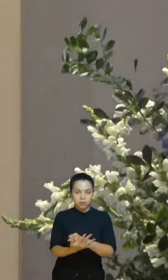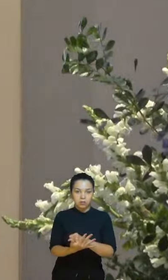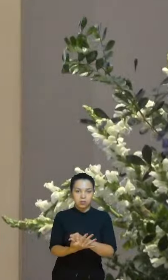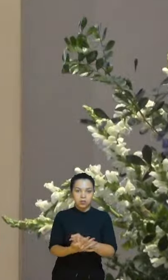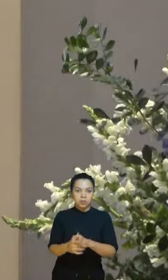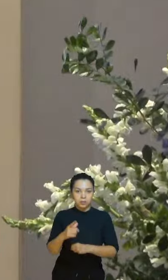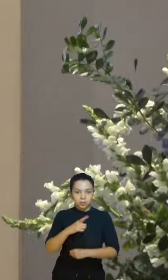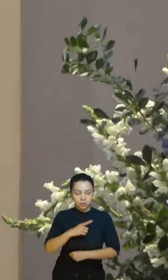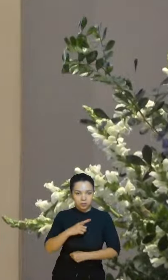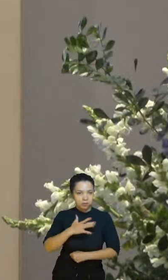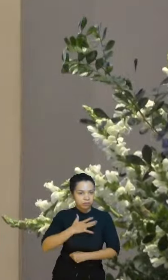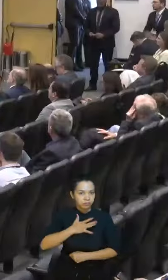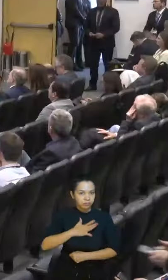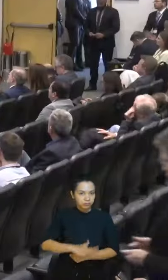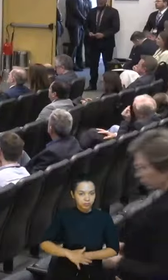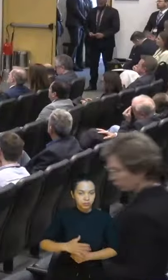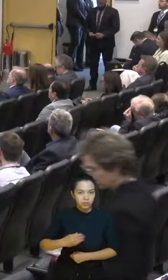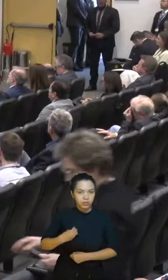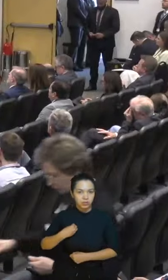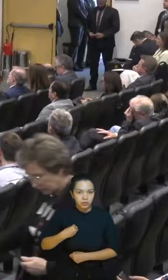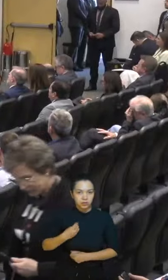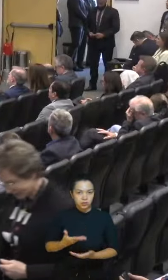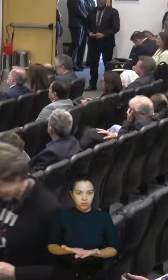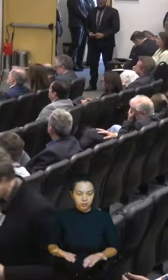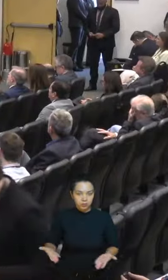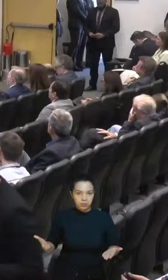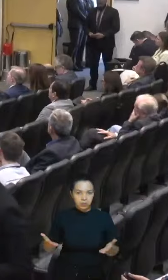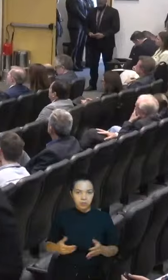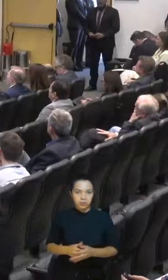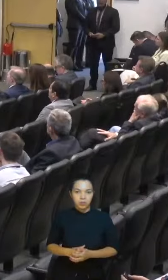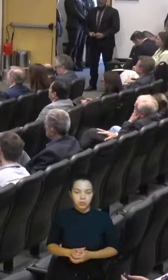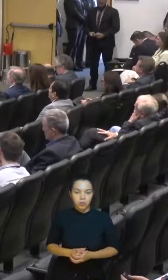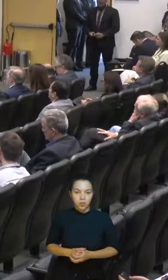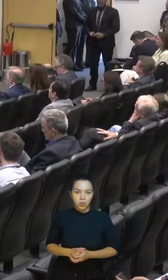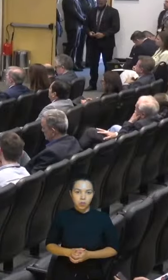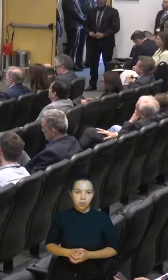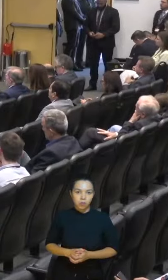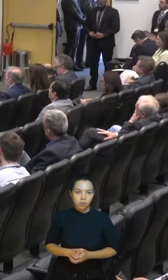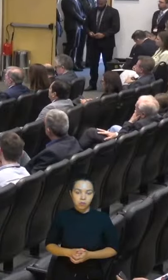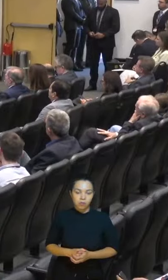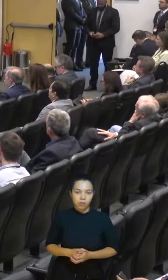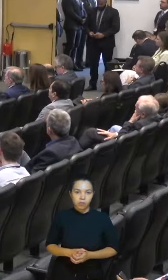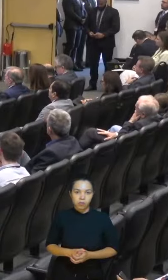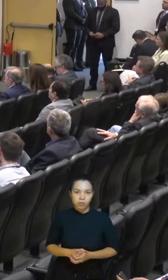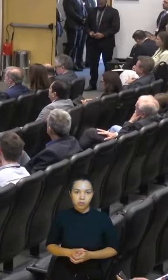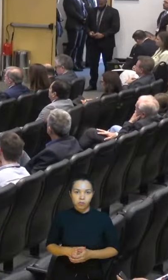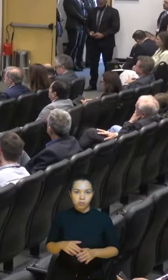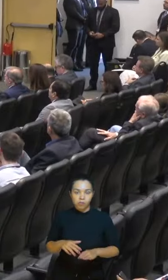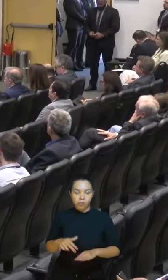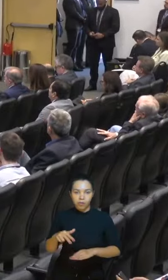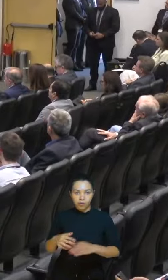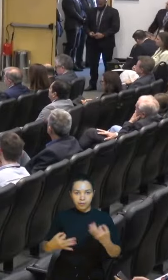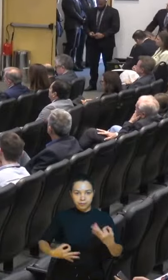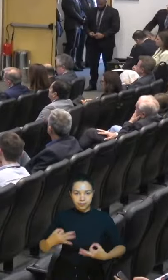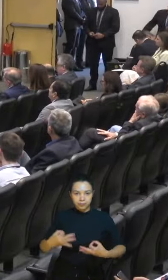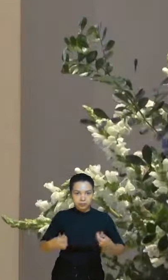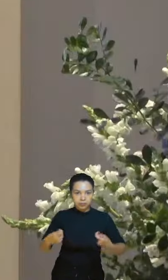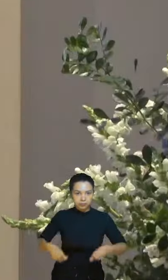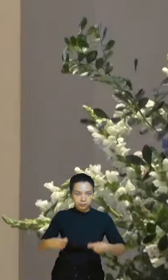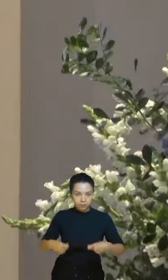desprazer de conviver quando uma atividade essencial como a justiça teria